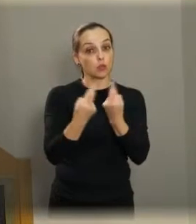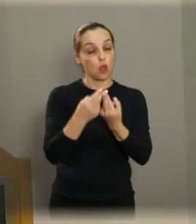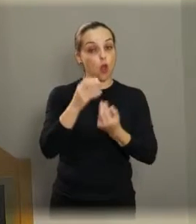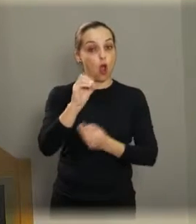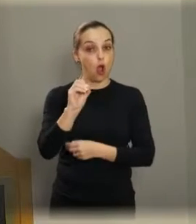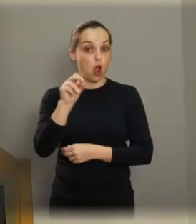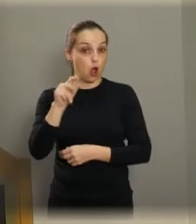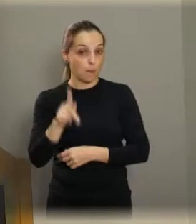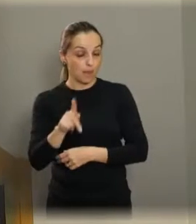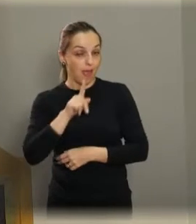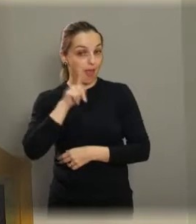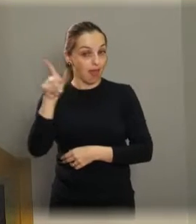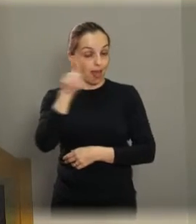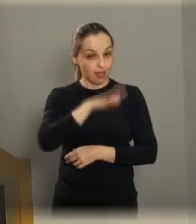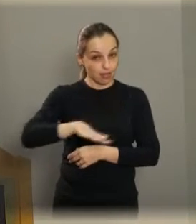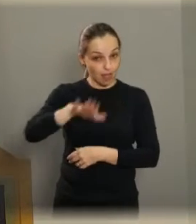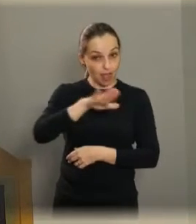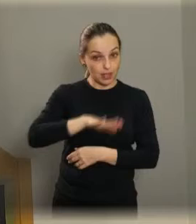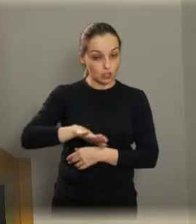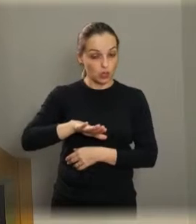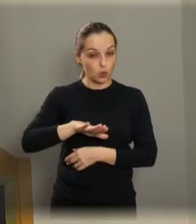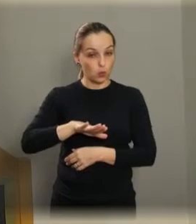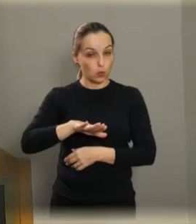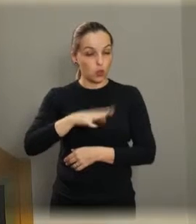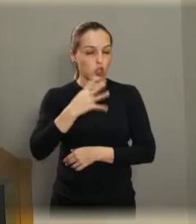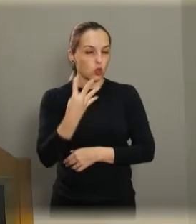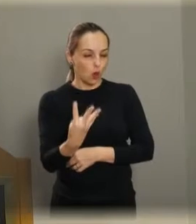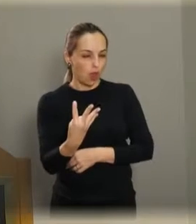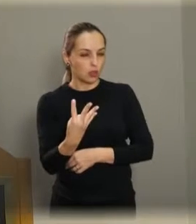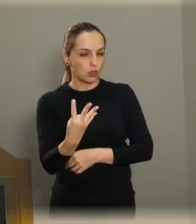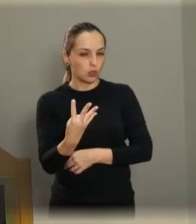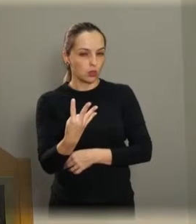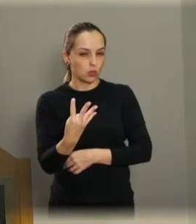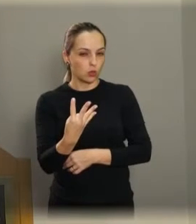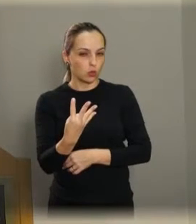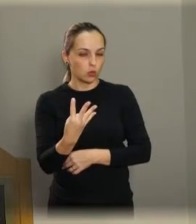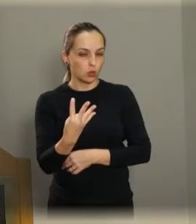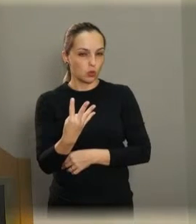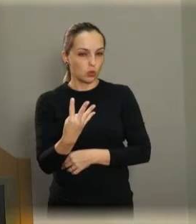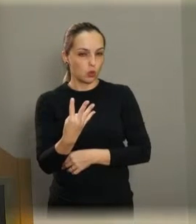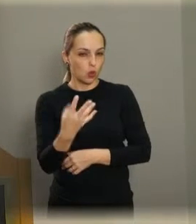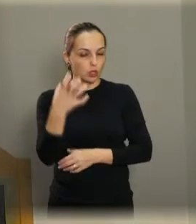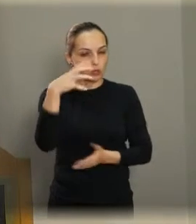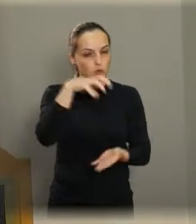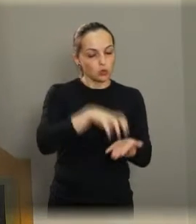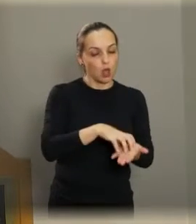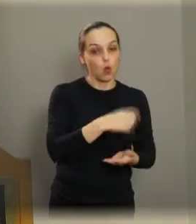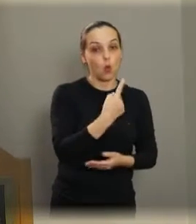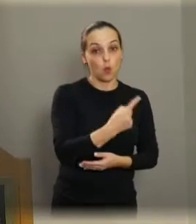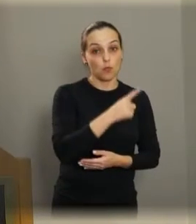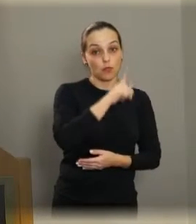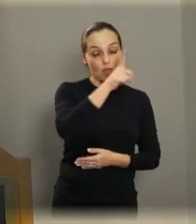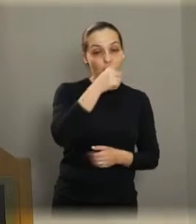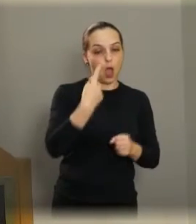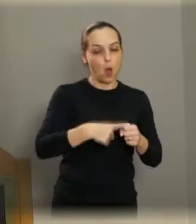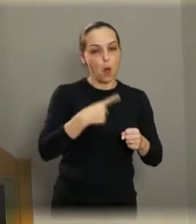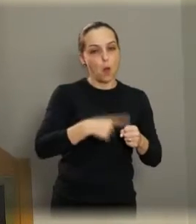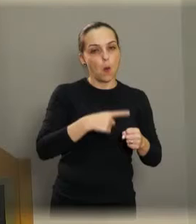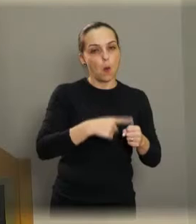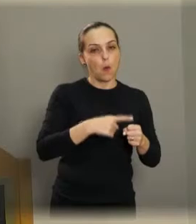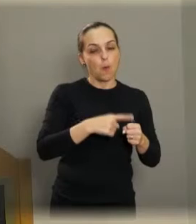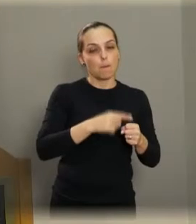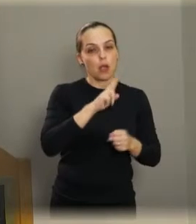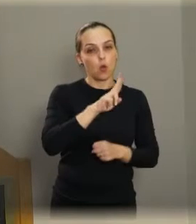participativo na sub-região quatro na região quatro da sub-região um que eram Universal